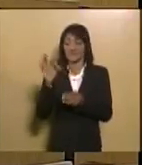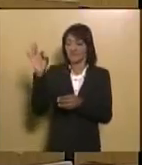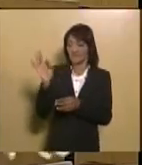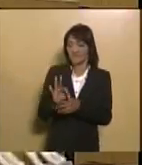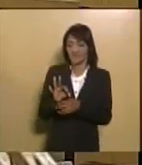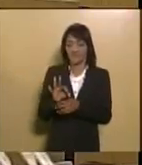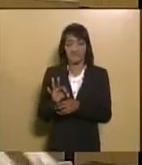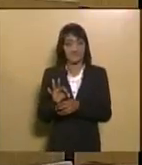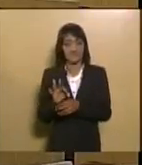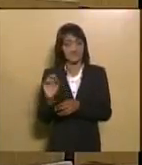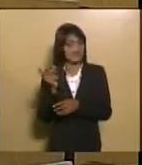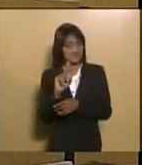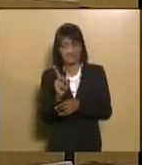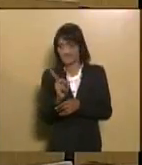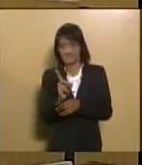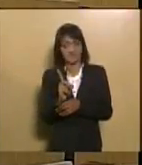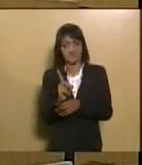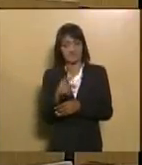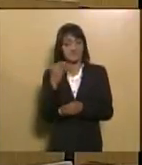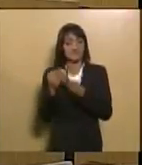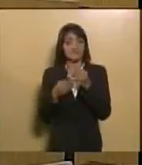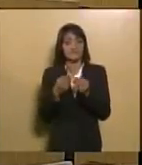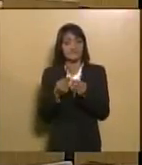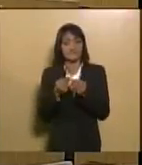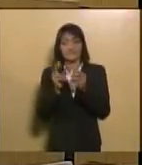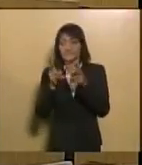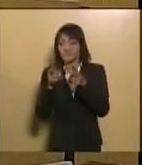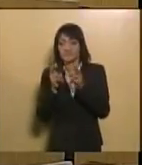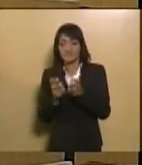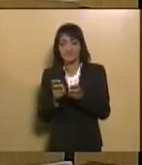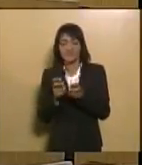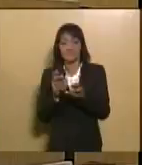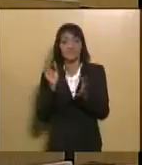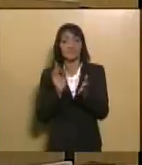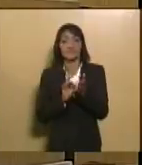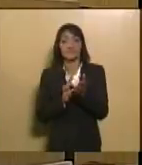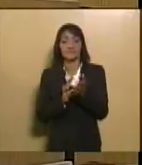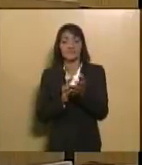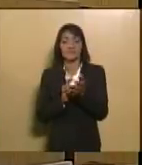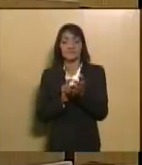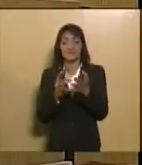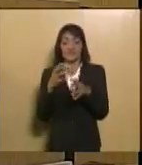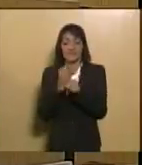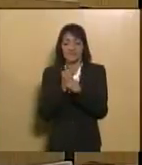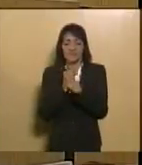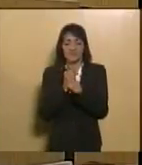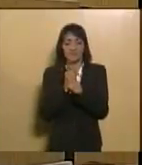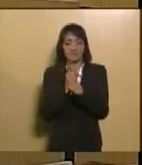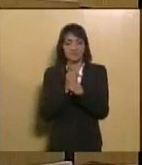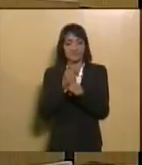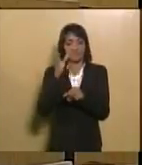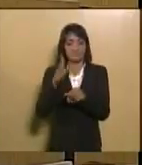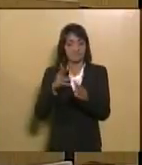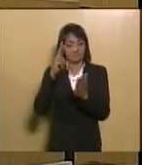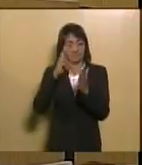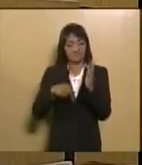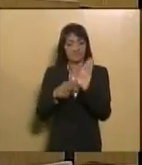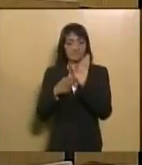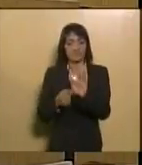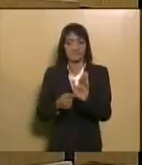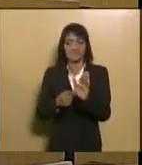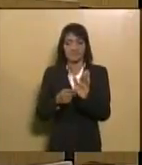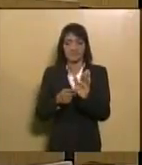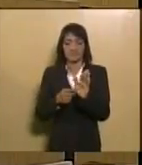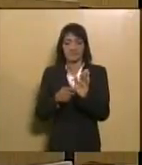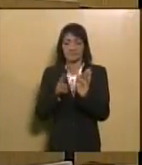não deve, única e exclusivamente, se basear no fato receita. Porque as receitas já estão demonstradas